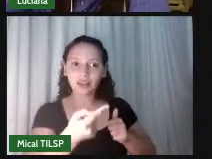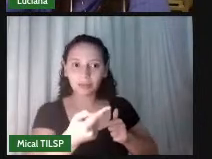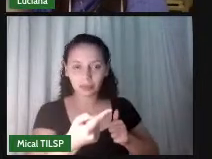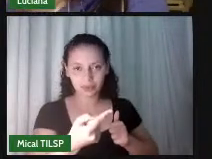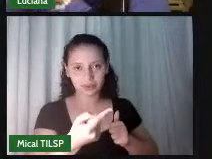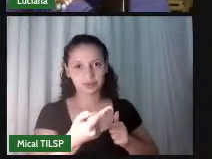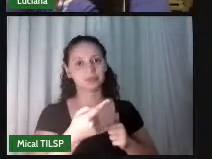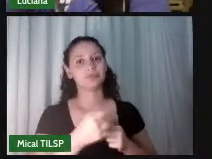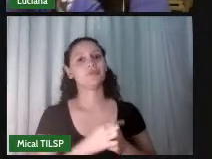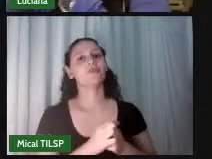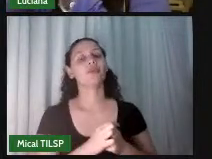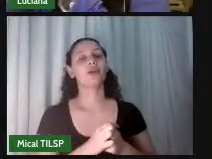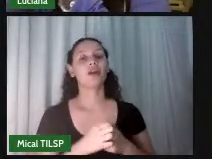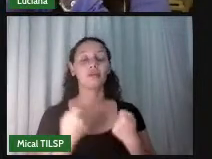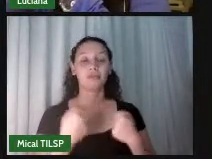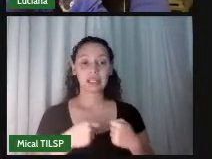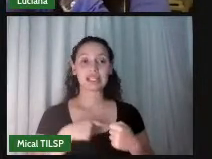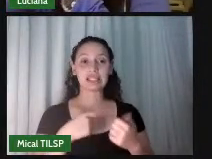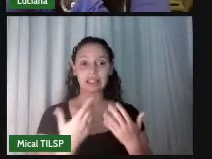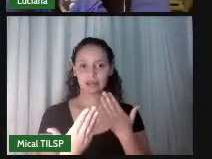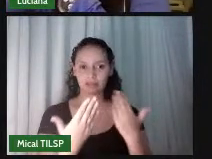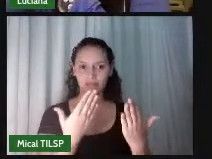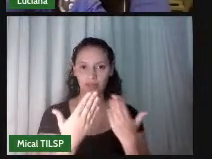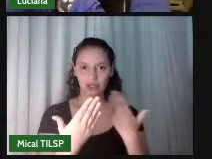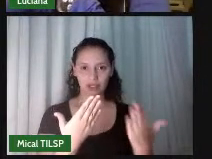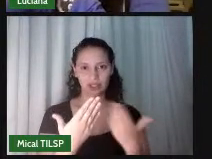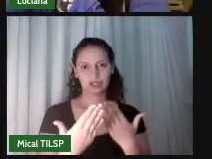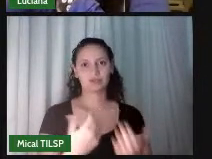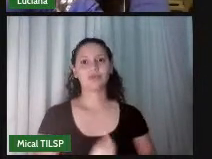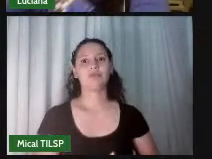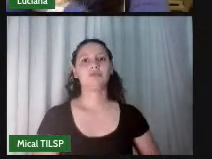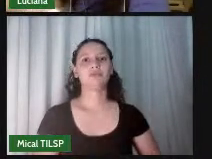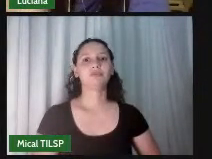material ante-mortem bom. Tá?